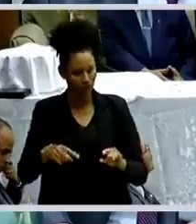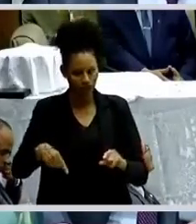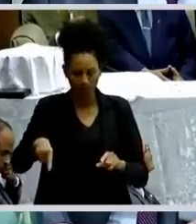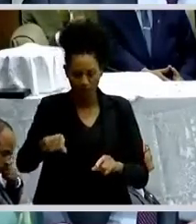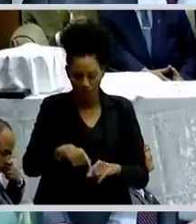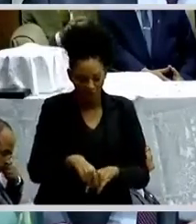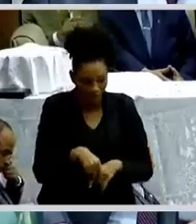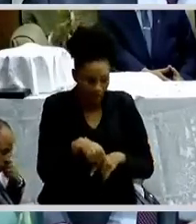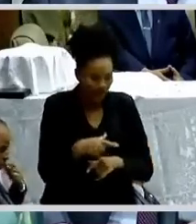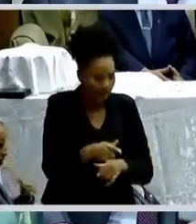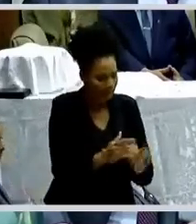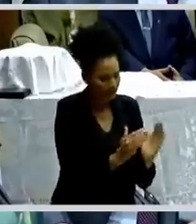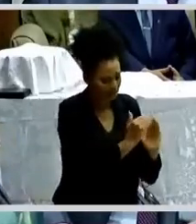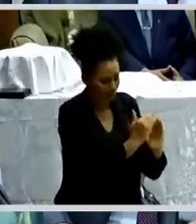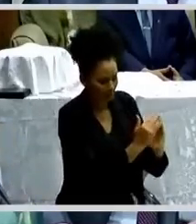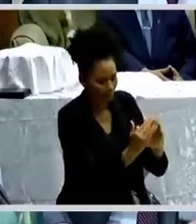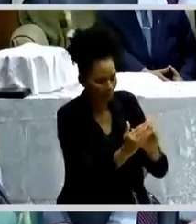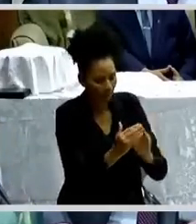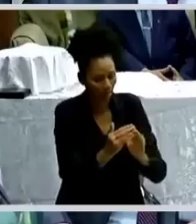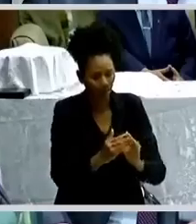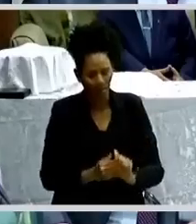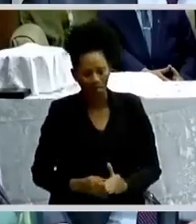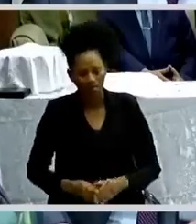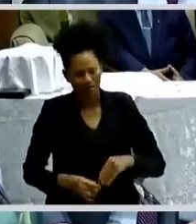estava ralando.